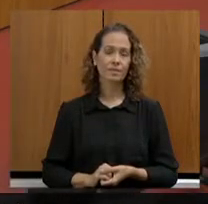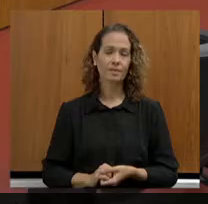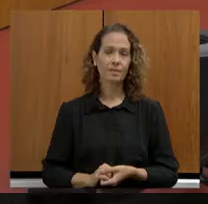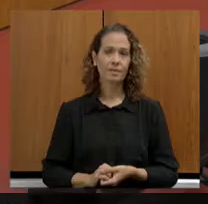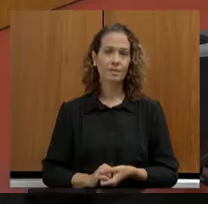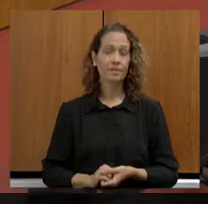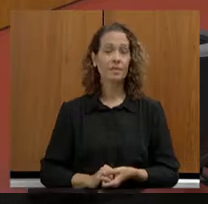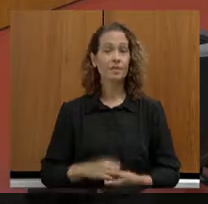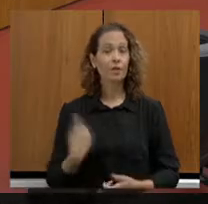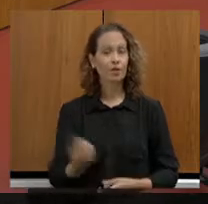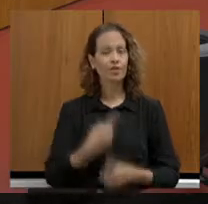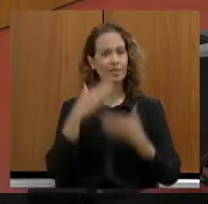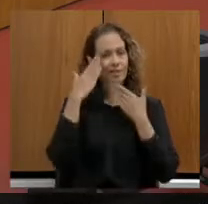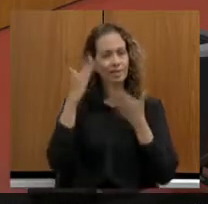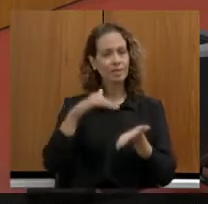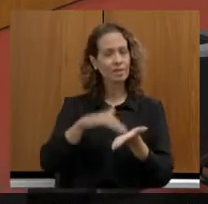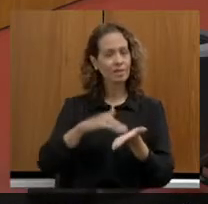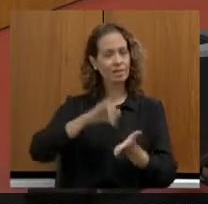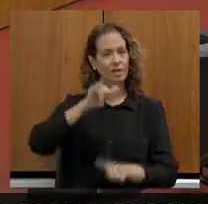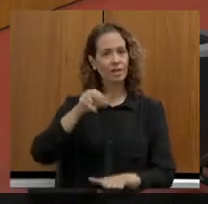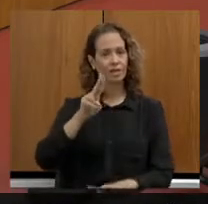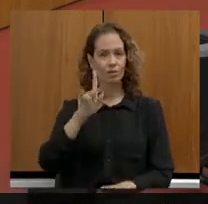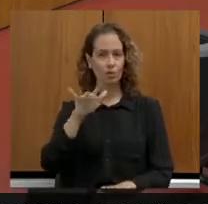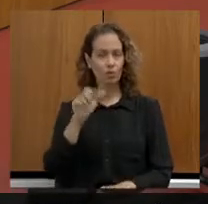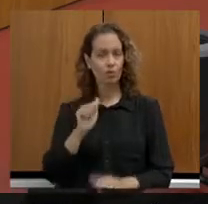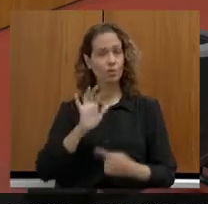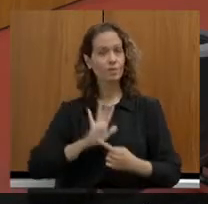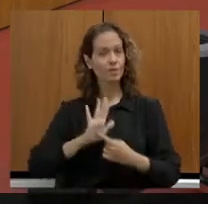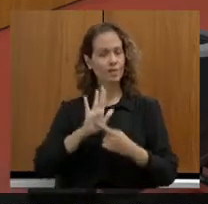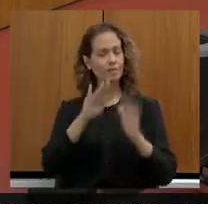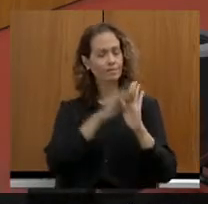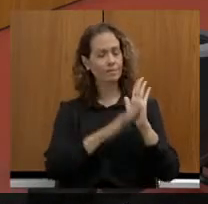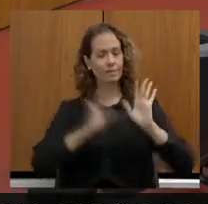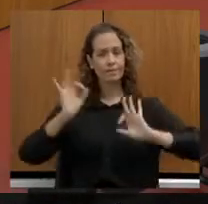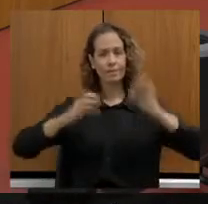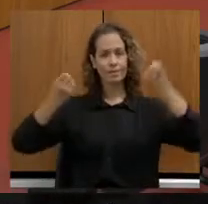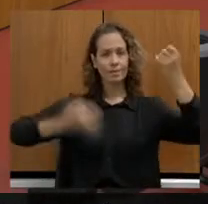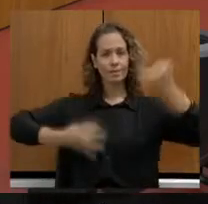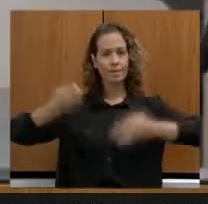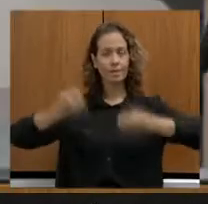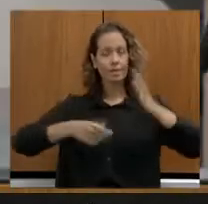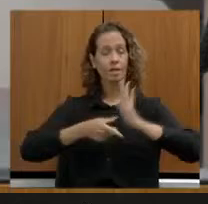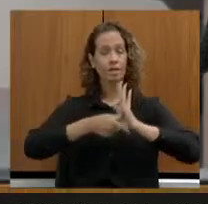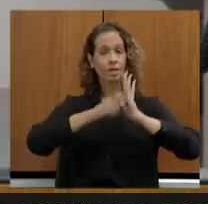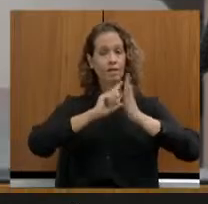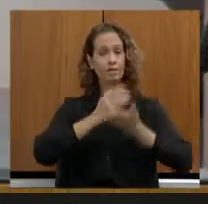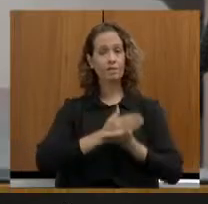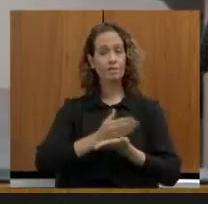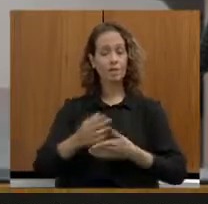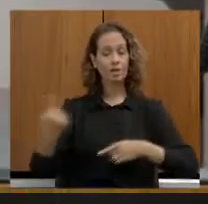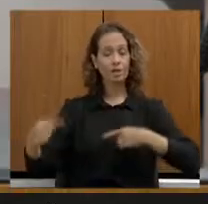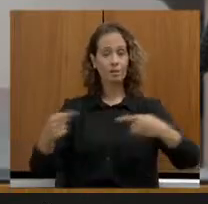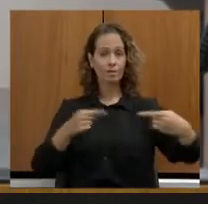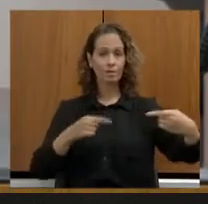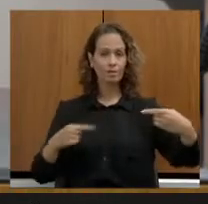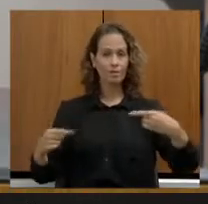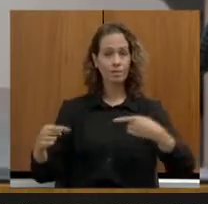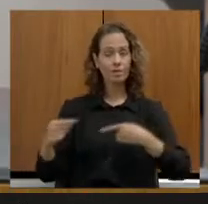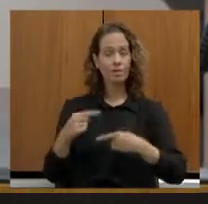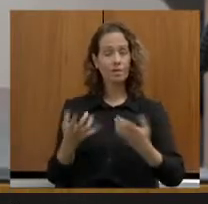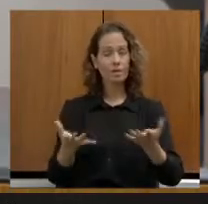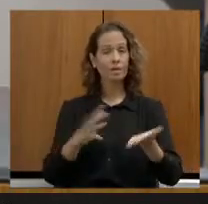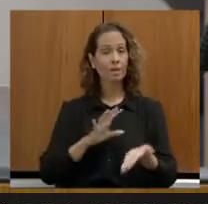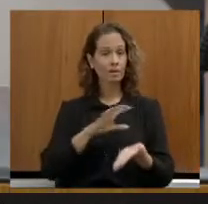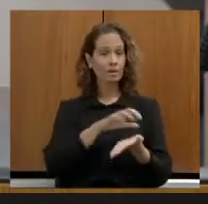mas agradecemos a secretaria Júlia pela apresentação antes de iniciarmos a fase das discussões dos debates